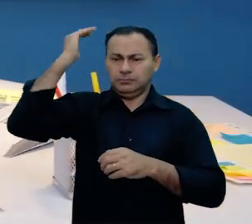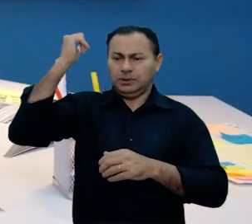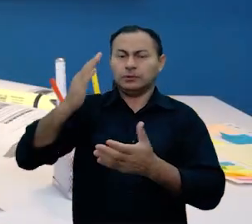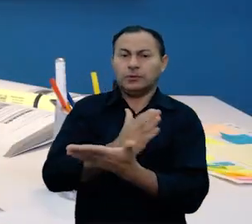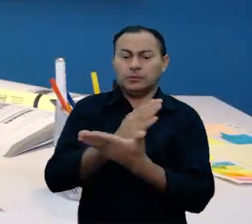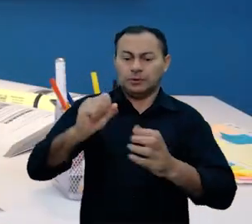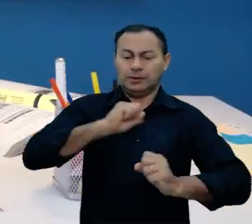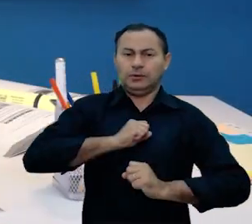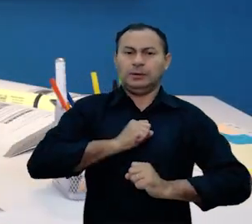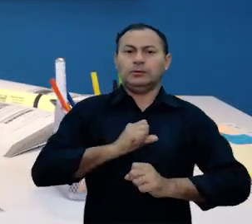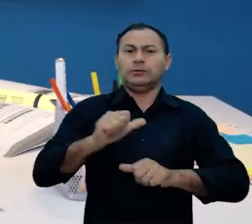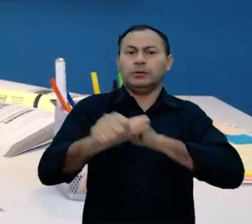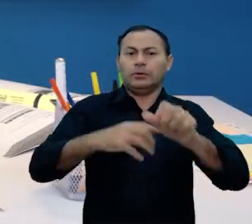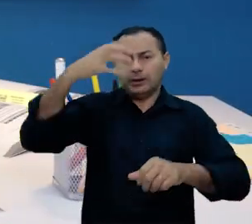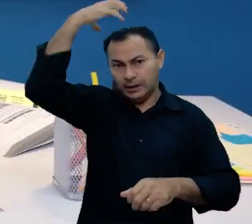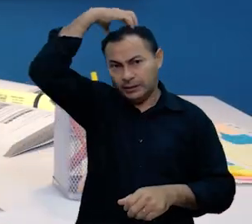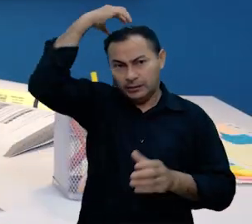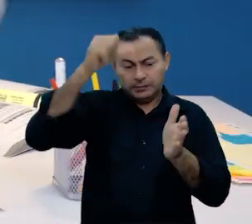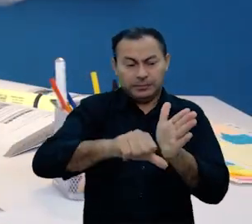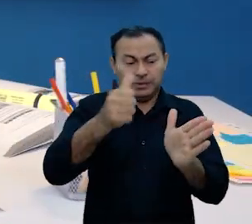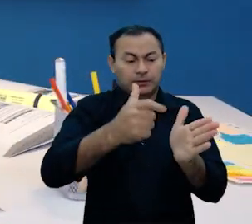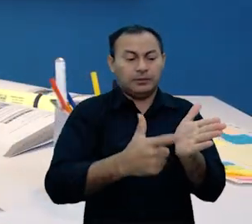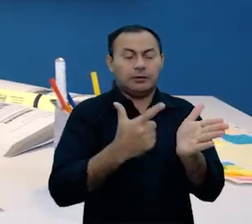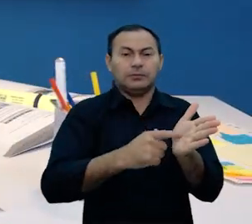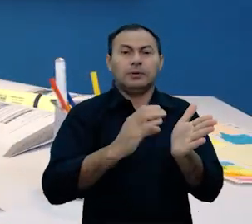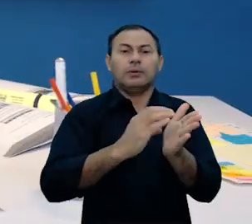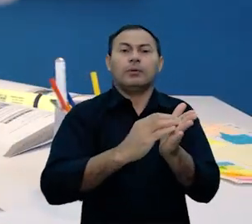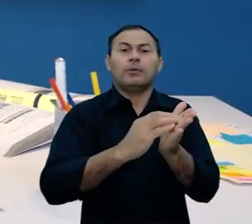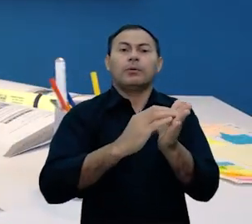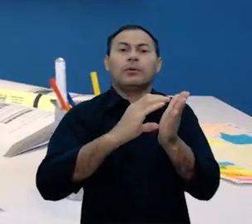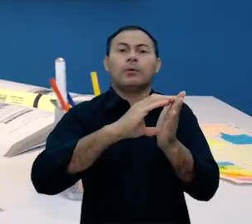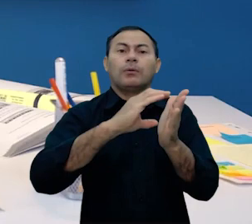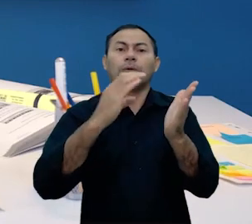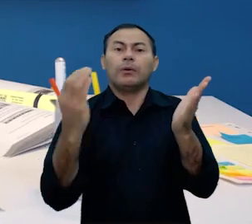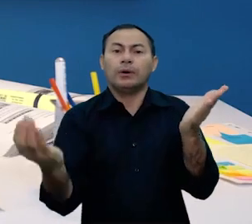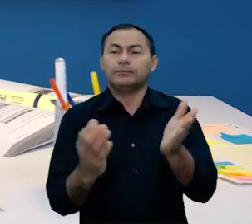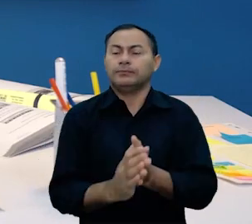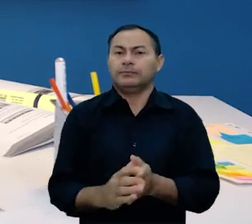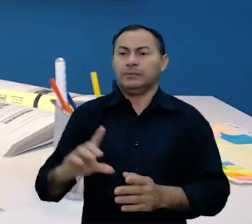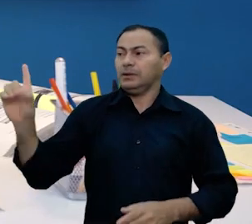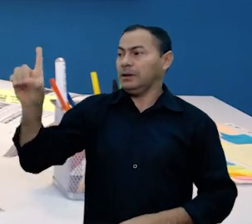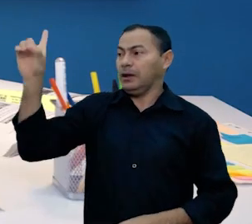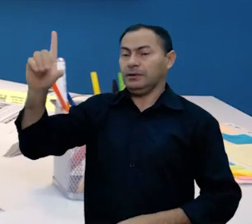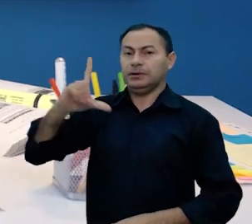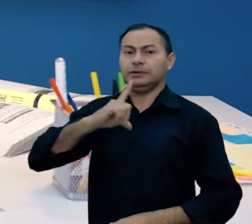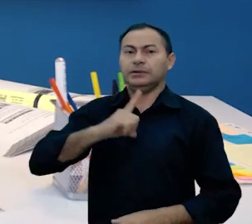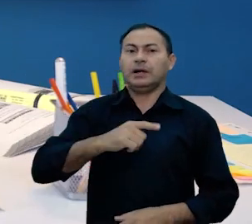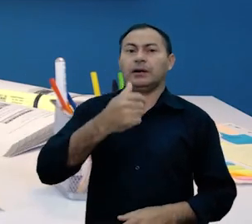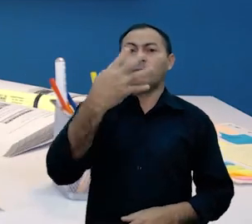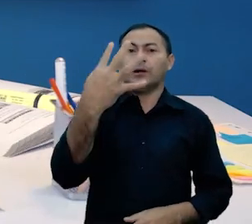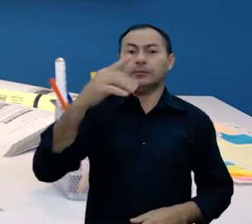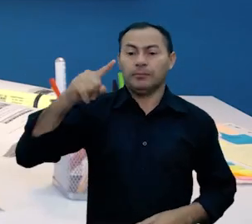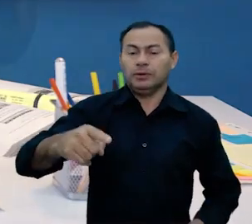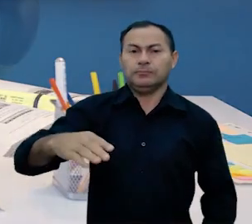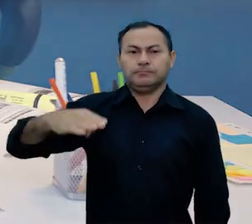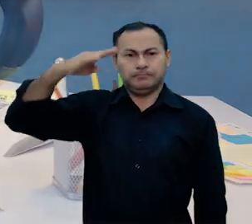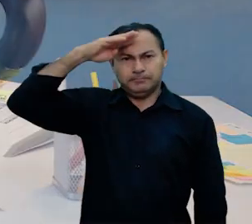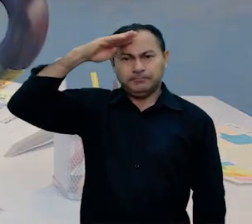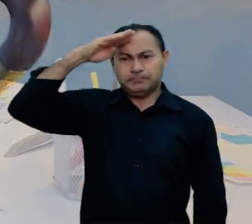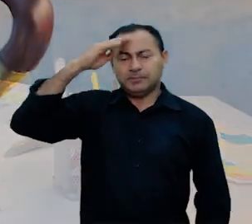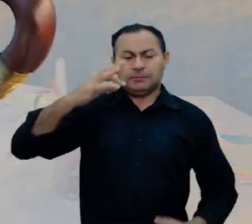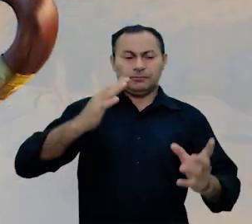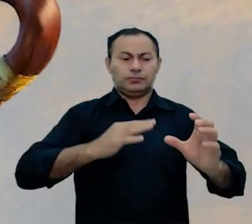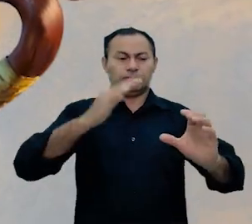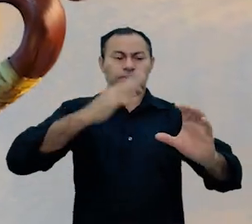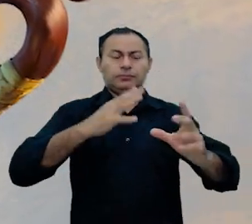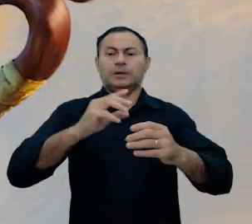rei. O livro de 1 Crônicas, capítulo 23, conta que Davi tinha 4.000 sacerdotes que só tocavam instrumentos que ele